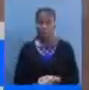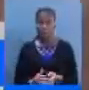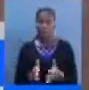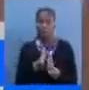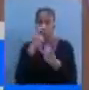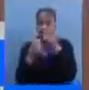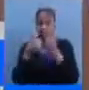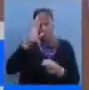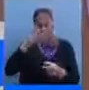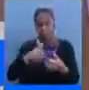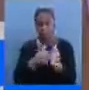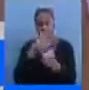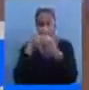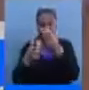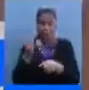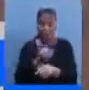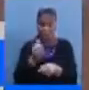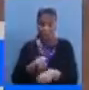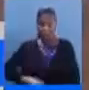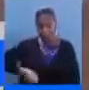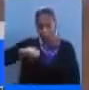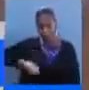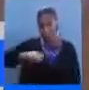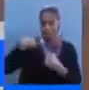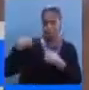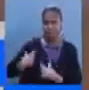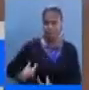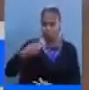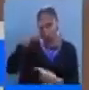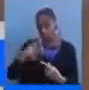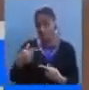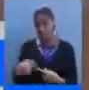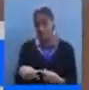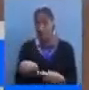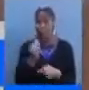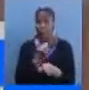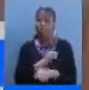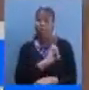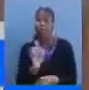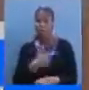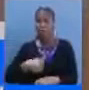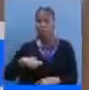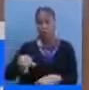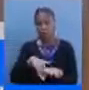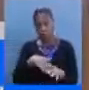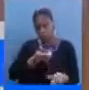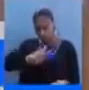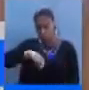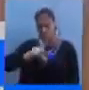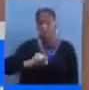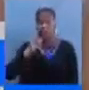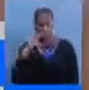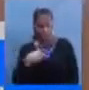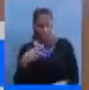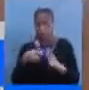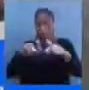tudo funcionário, mas tem-se pasta, mas tem-se bolsa, mas tem-se objetivo que está no nosso trabalho. E nós não tem de nós. E esse é saúde, mas